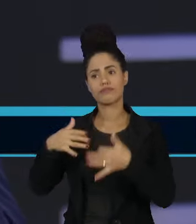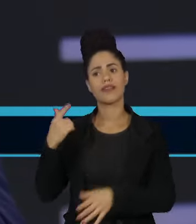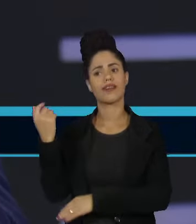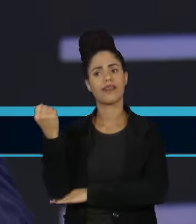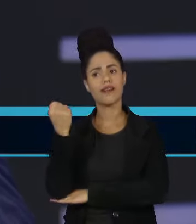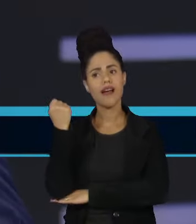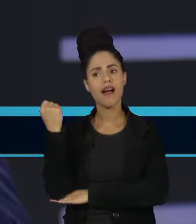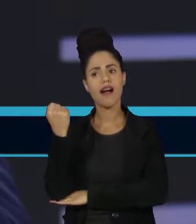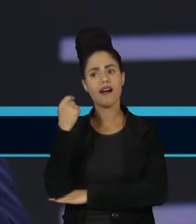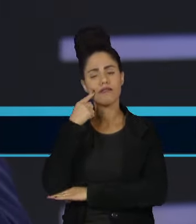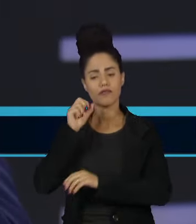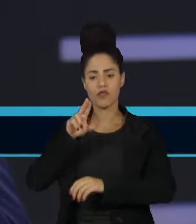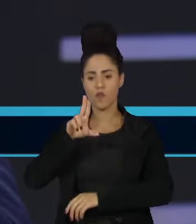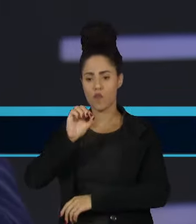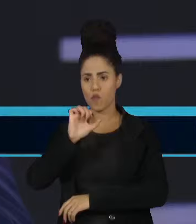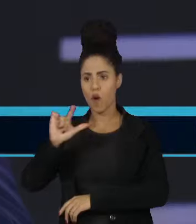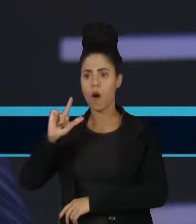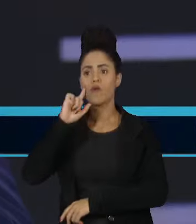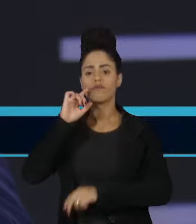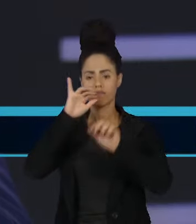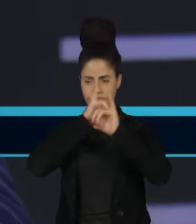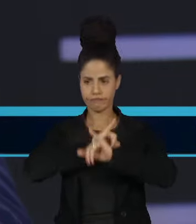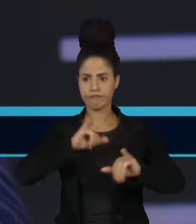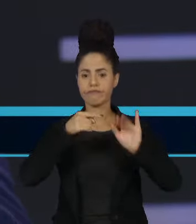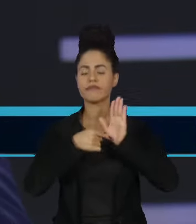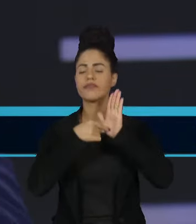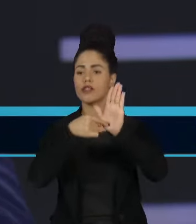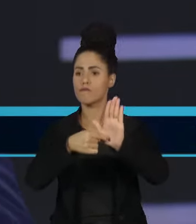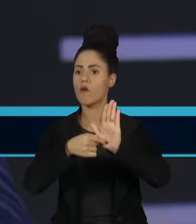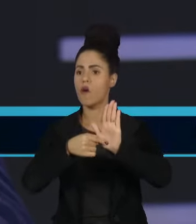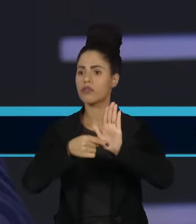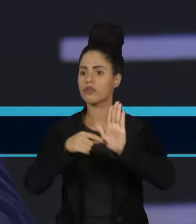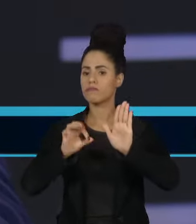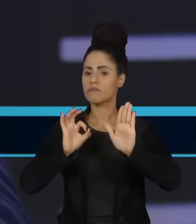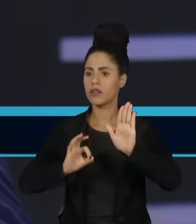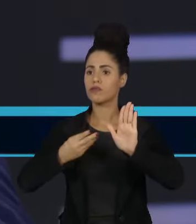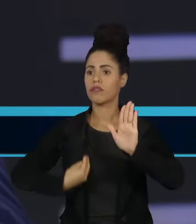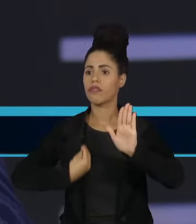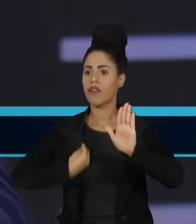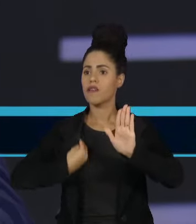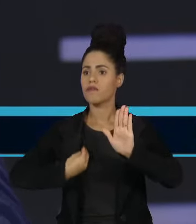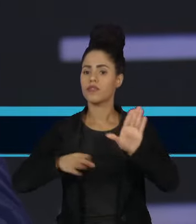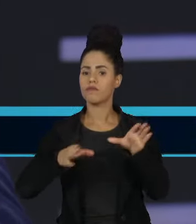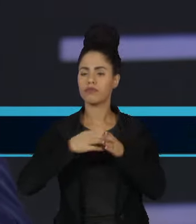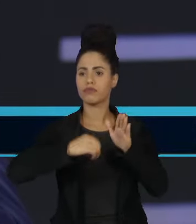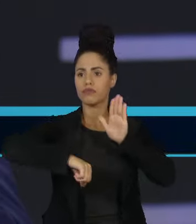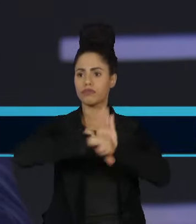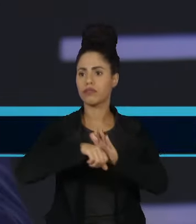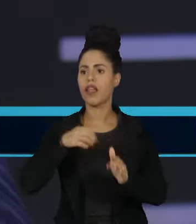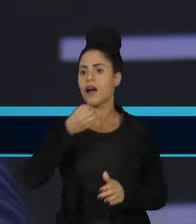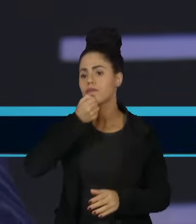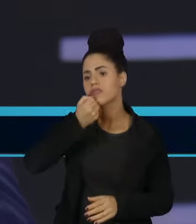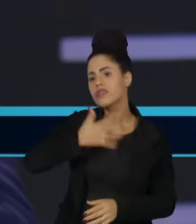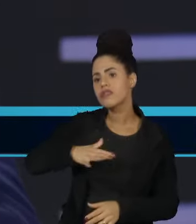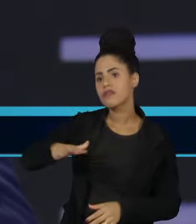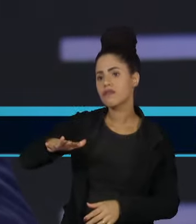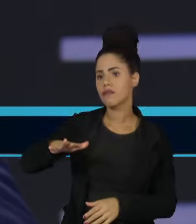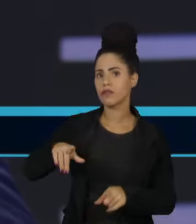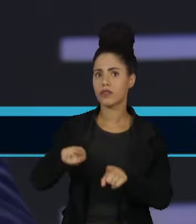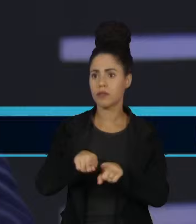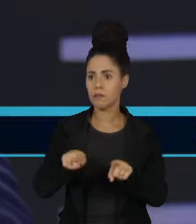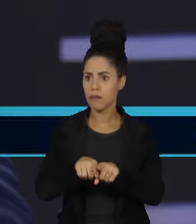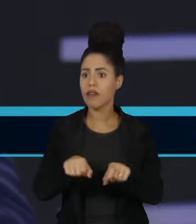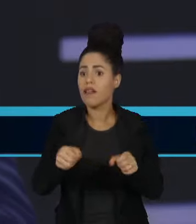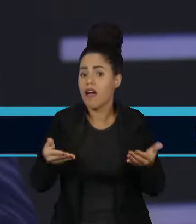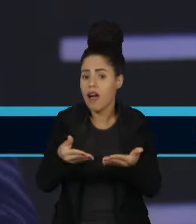um relatório, o portal UOL, que mostra que a presença do crime organizado na Baixada Santista é muito forte. Teve um episódio recente em Taboão da